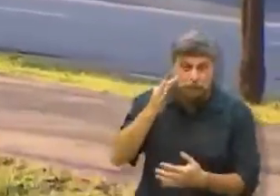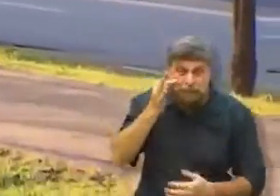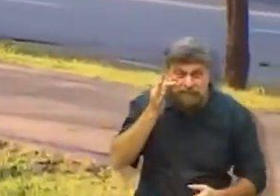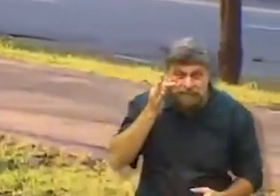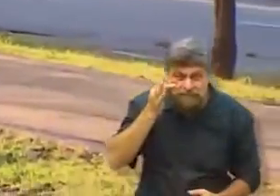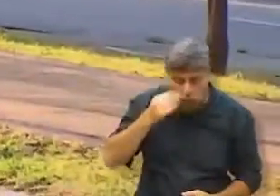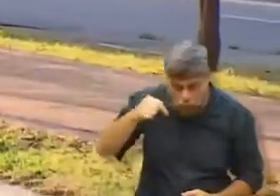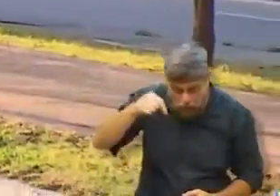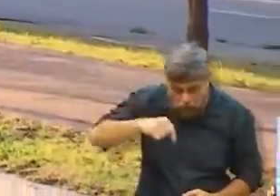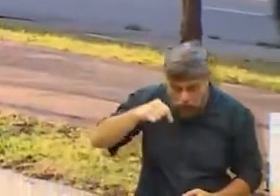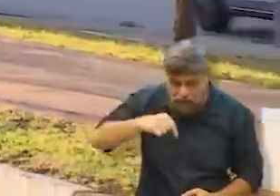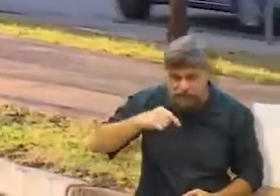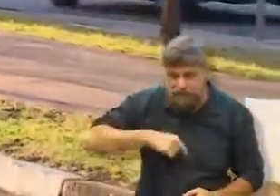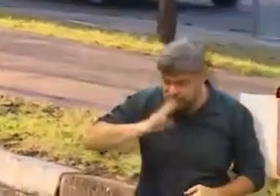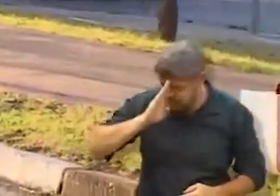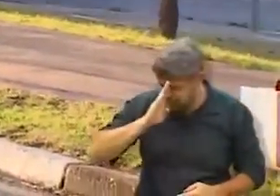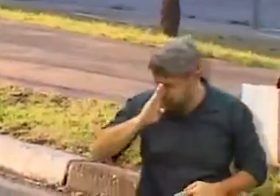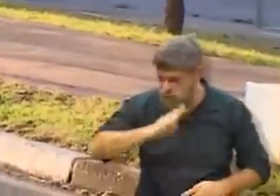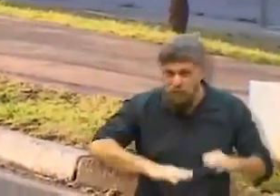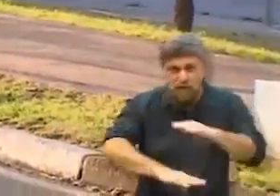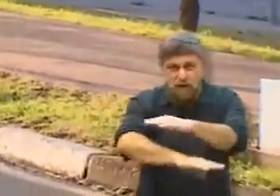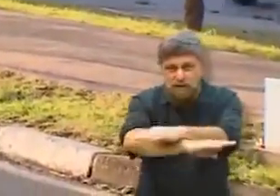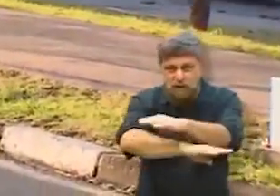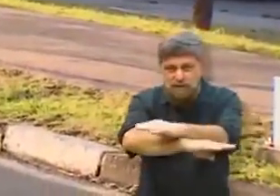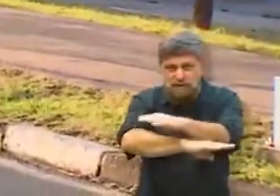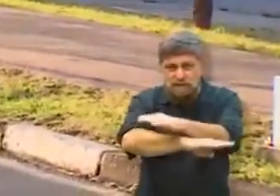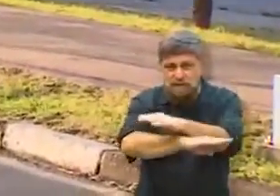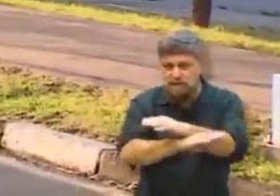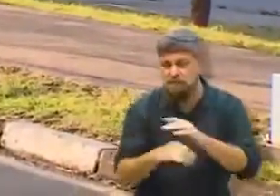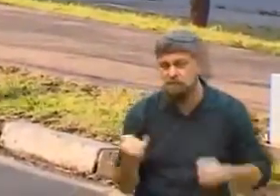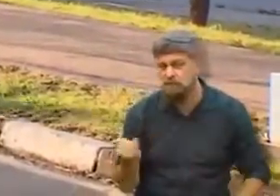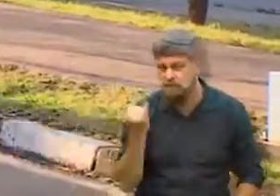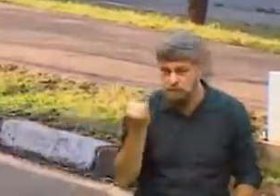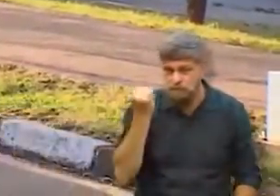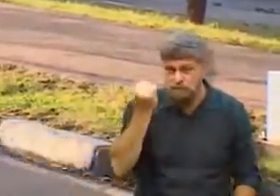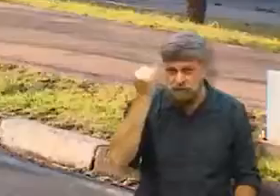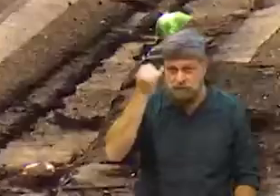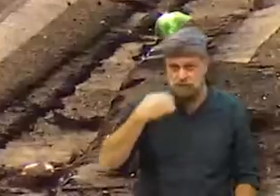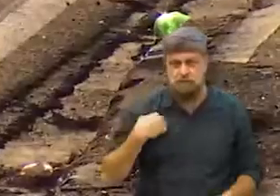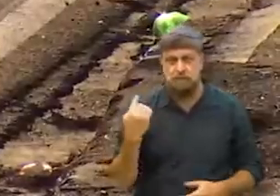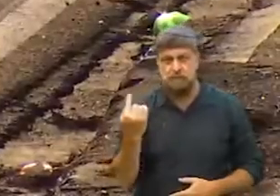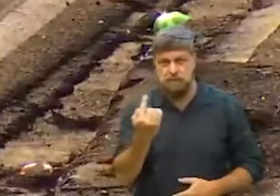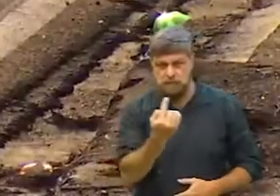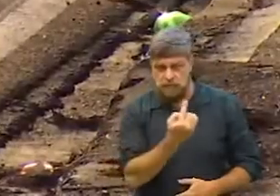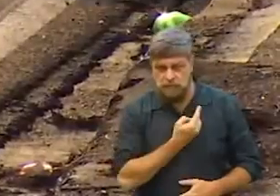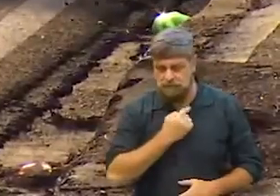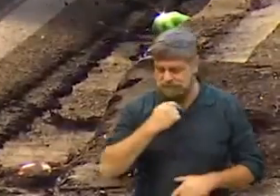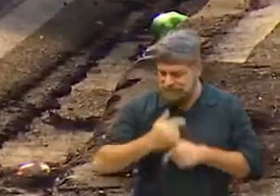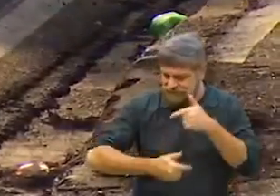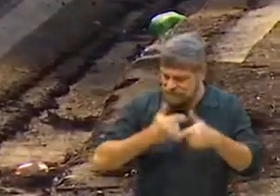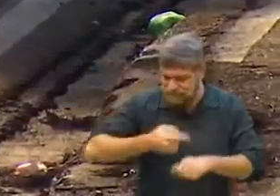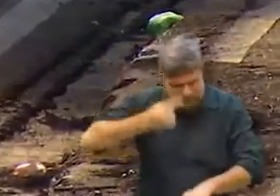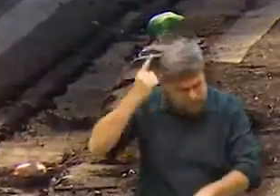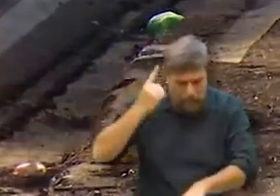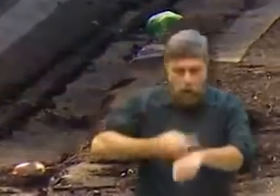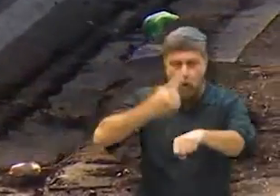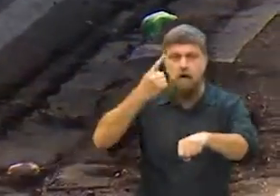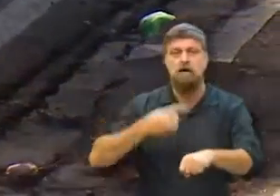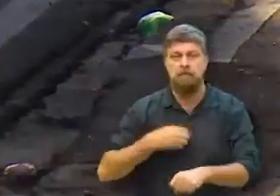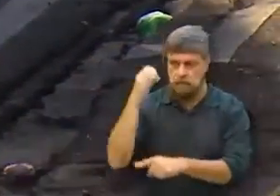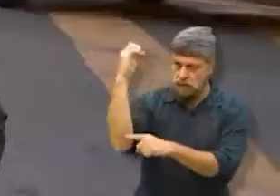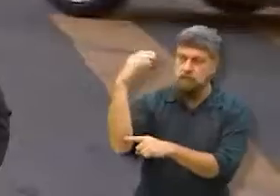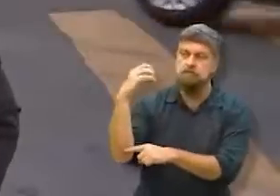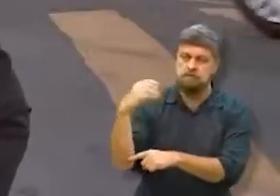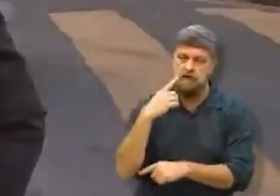estamos aqui é um cruzamento muito importante para essa região. E nós vamos aqui atuar imediatamente